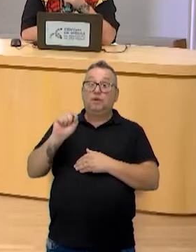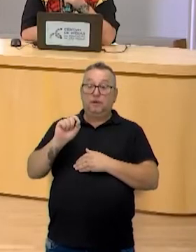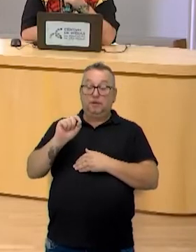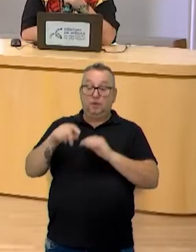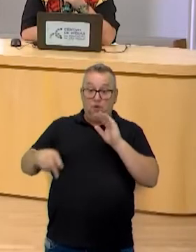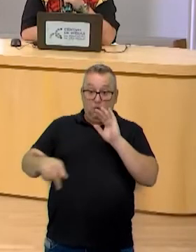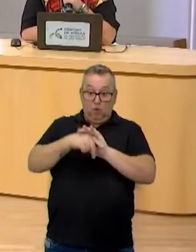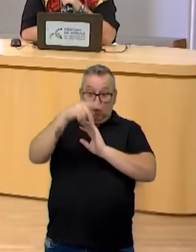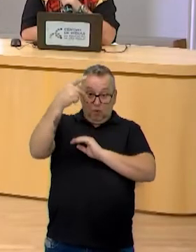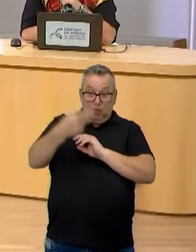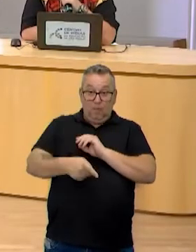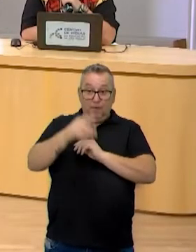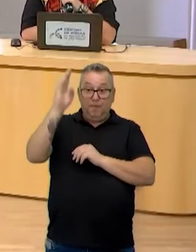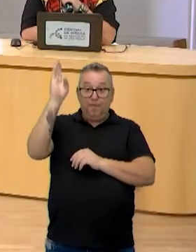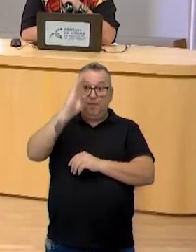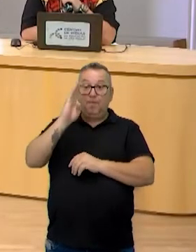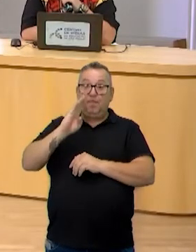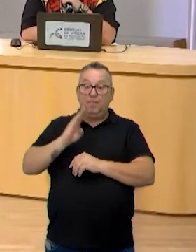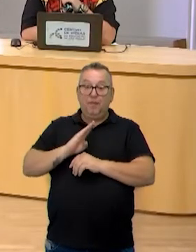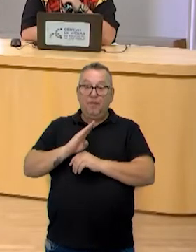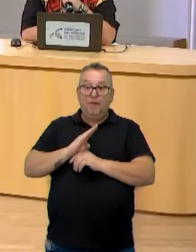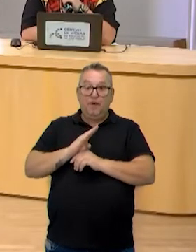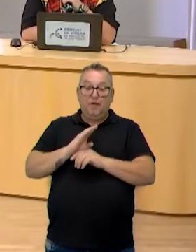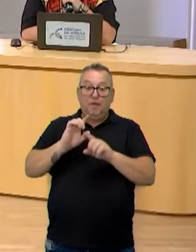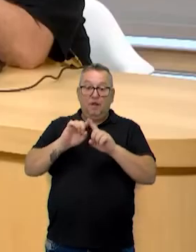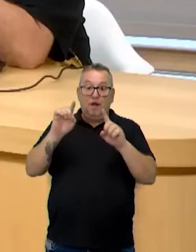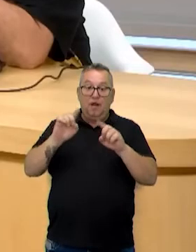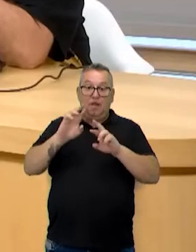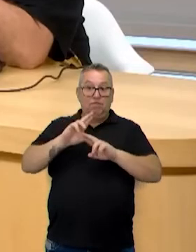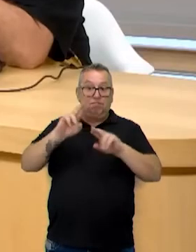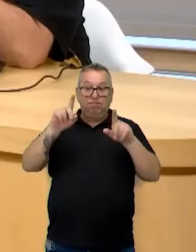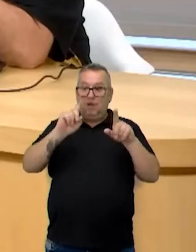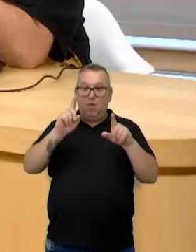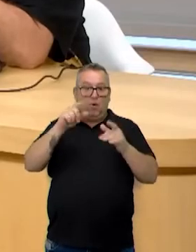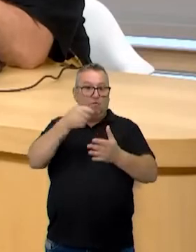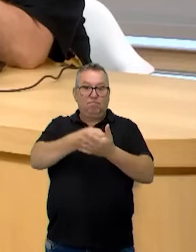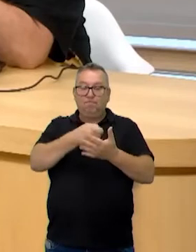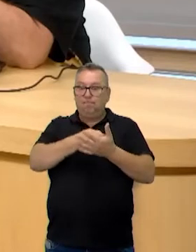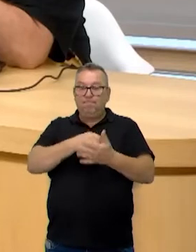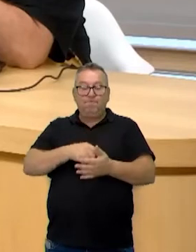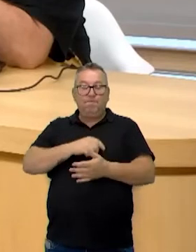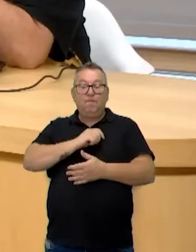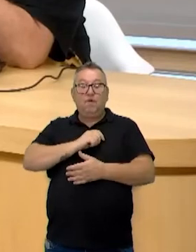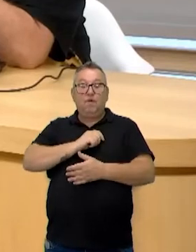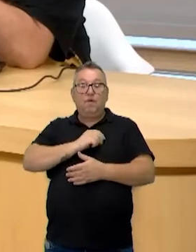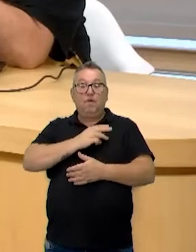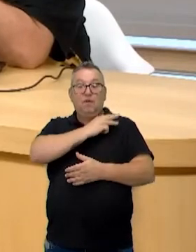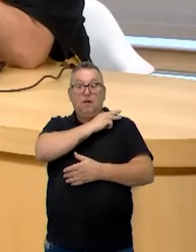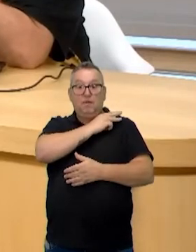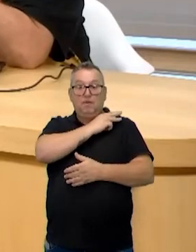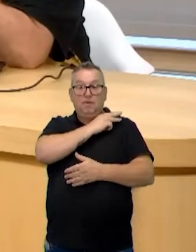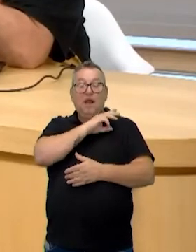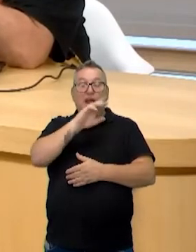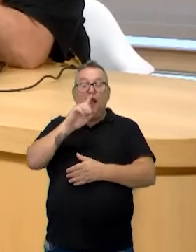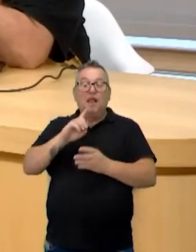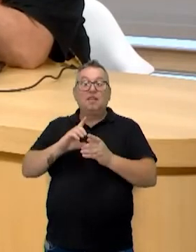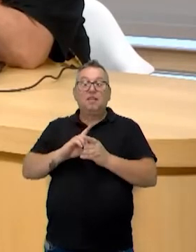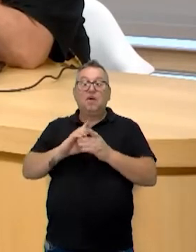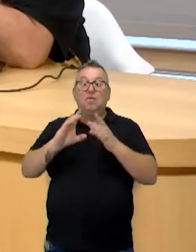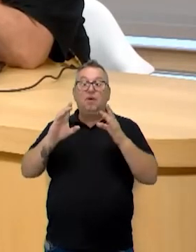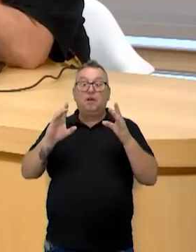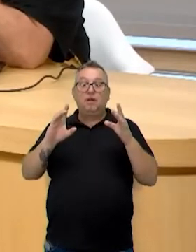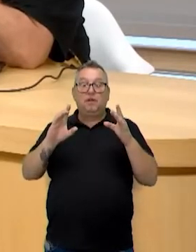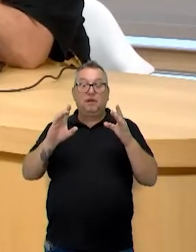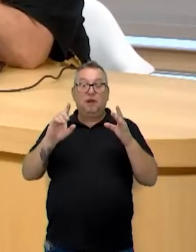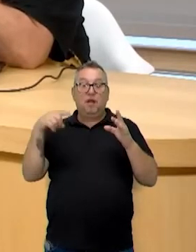no Brasil, a exceção não é a ditadura. A exceção é a democracia. Porque nós